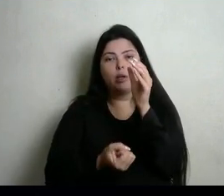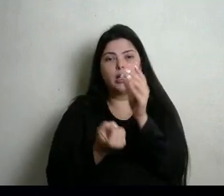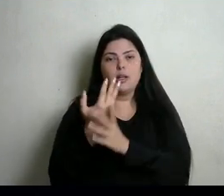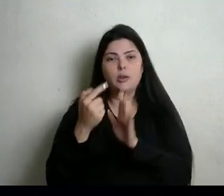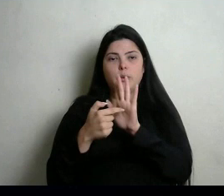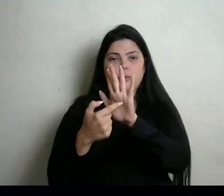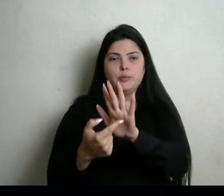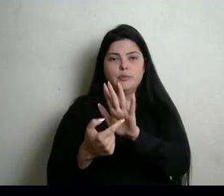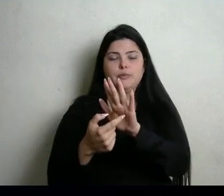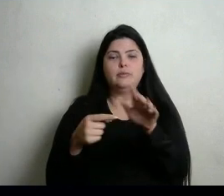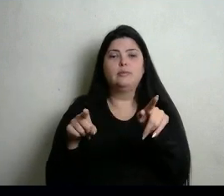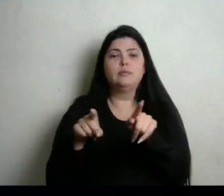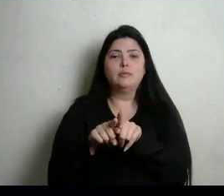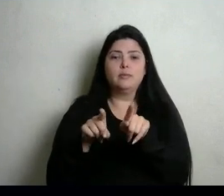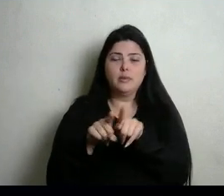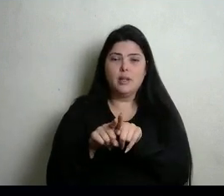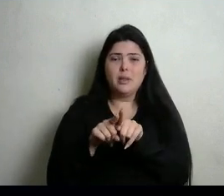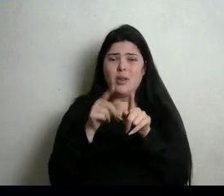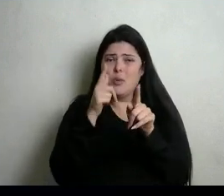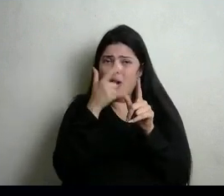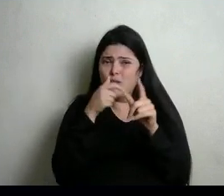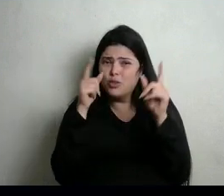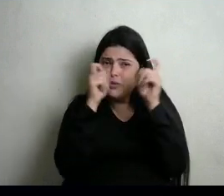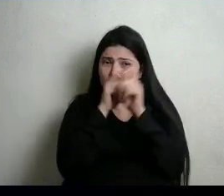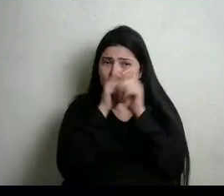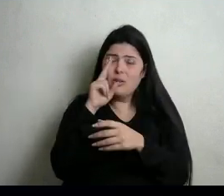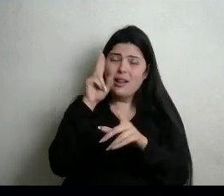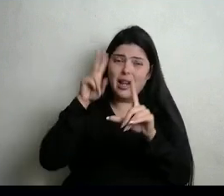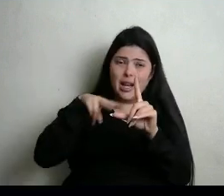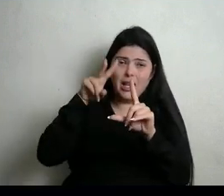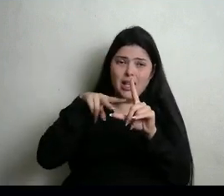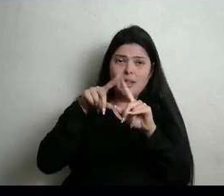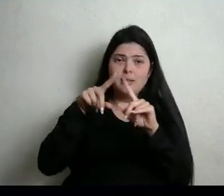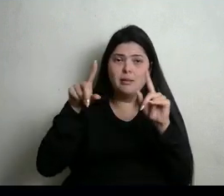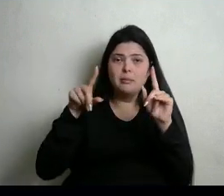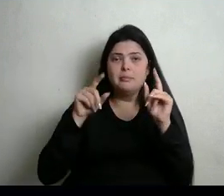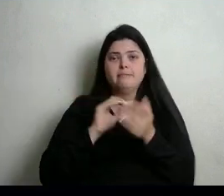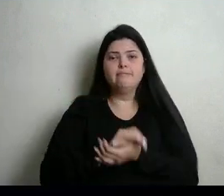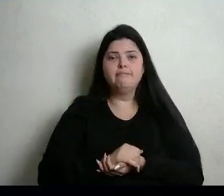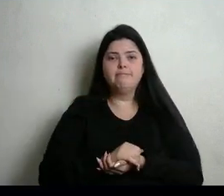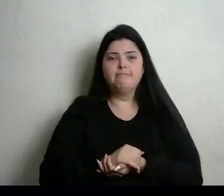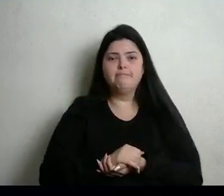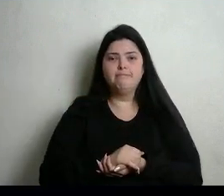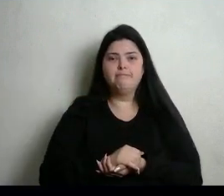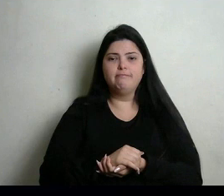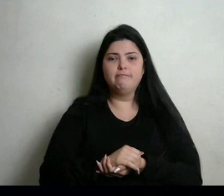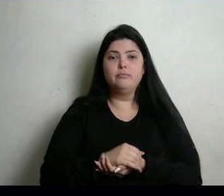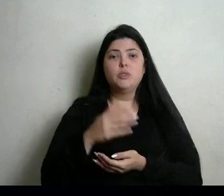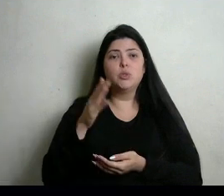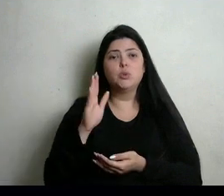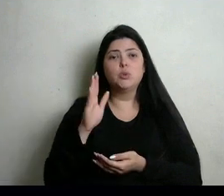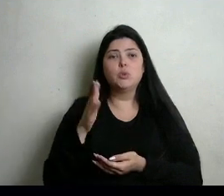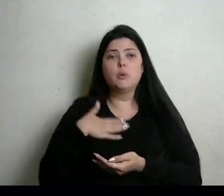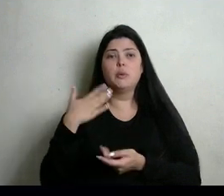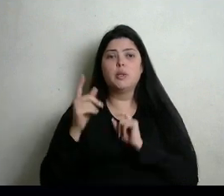que também deve estar um pouco difícil de ler, mas, para minha surpresa,